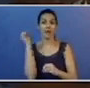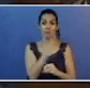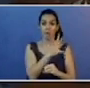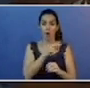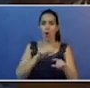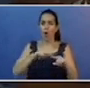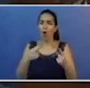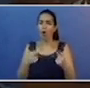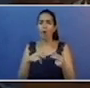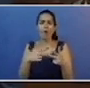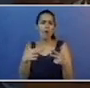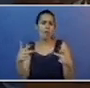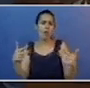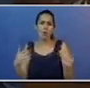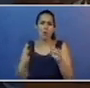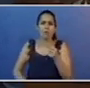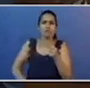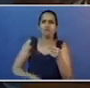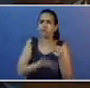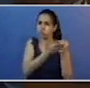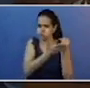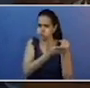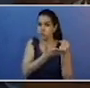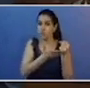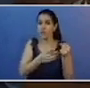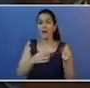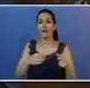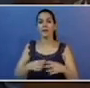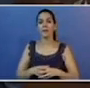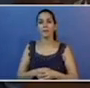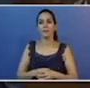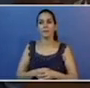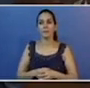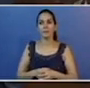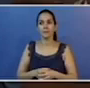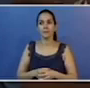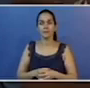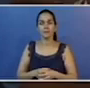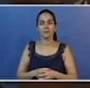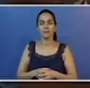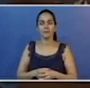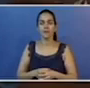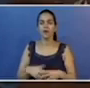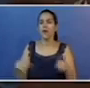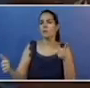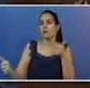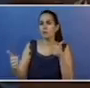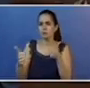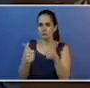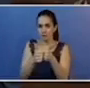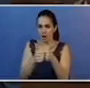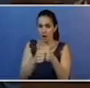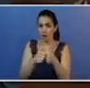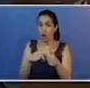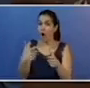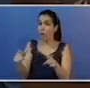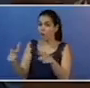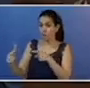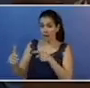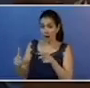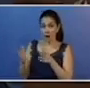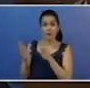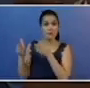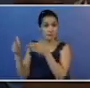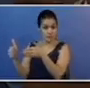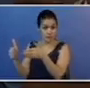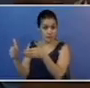lançamento de algum objeto com o objetivo de acertar esse objeto ou alvo ou aproximá-lo de um lugar específico, estático